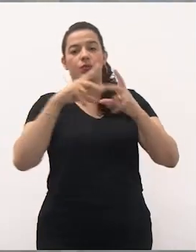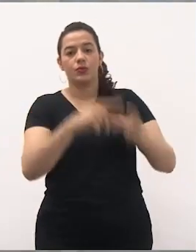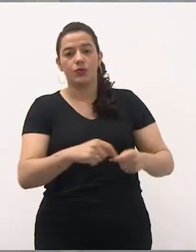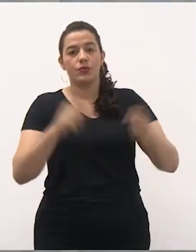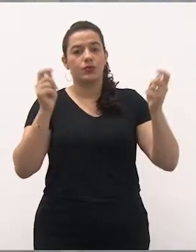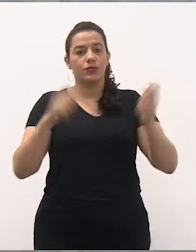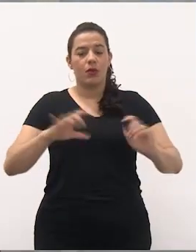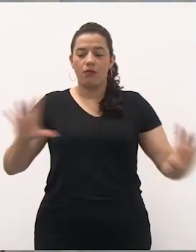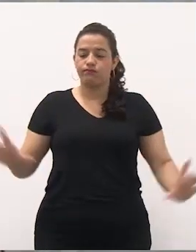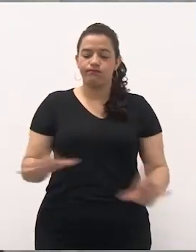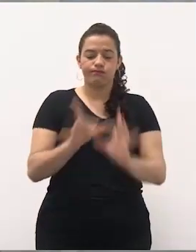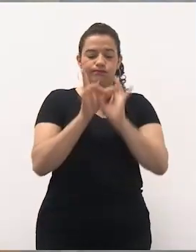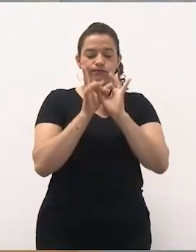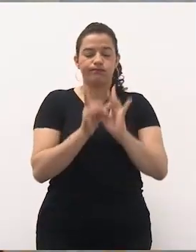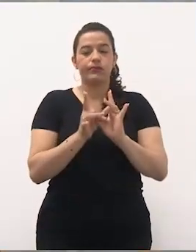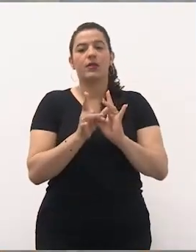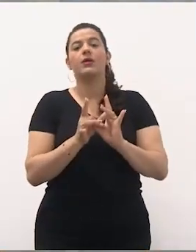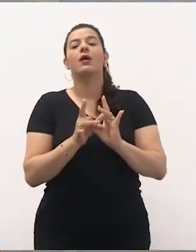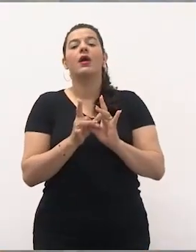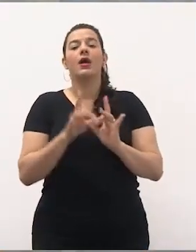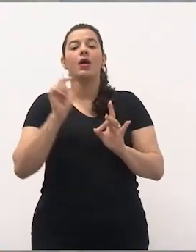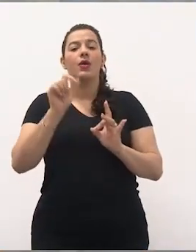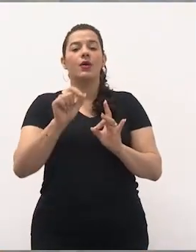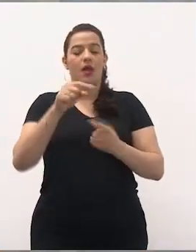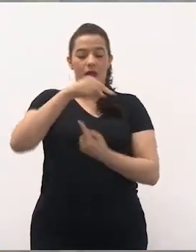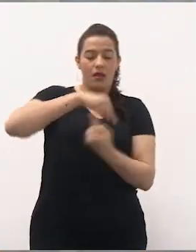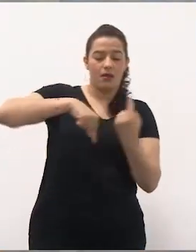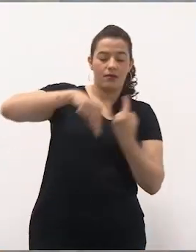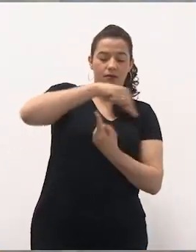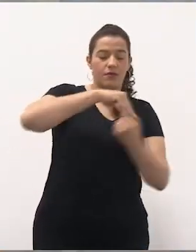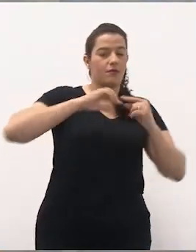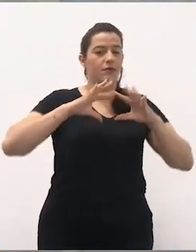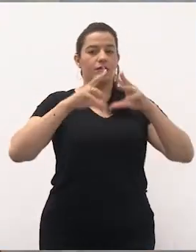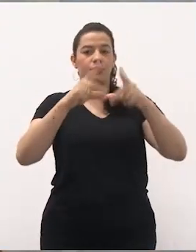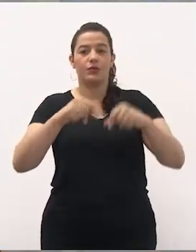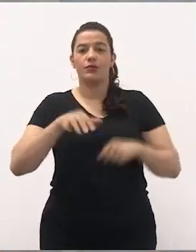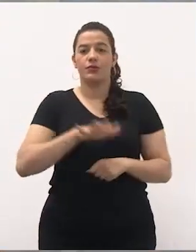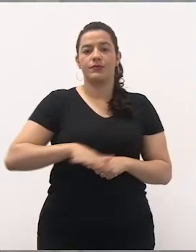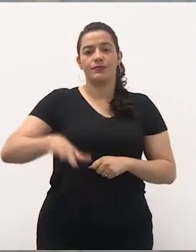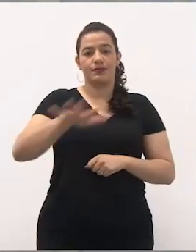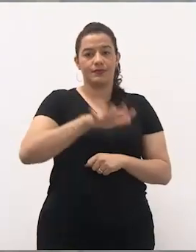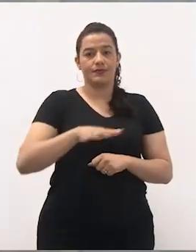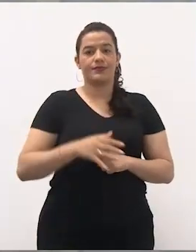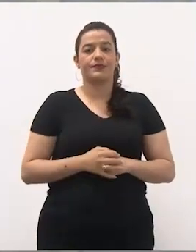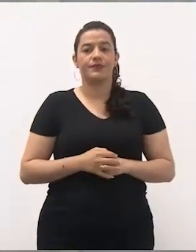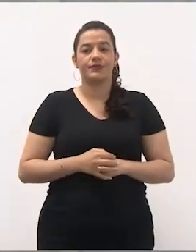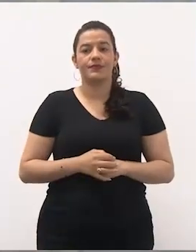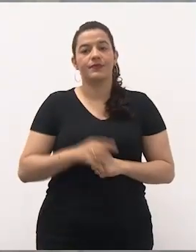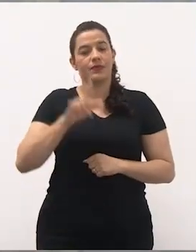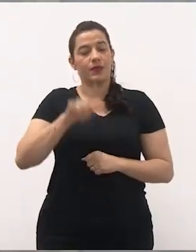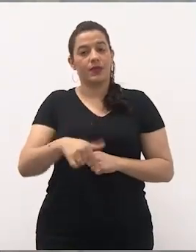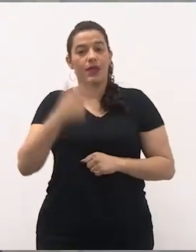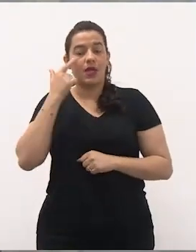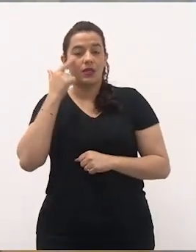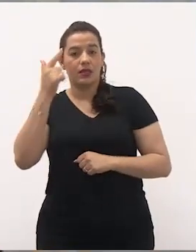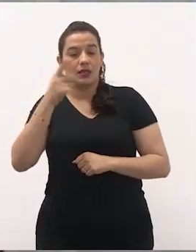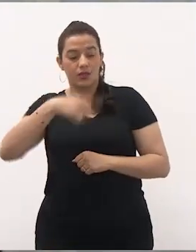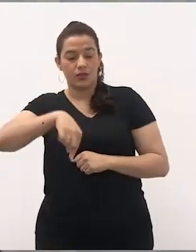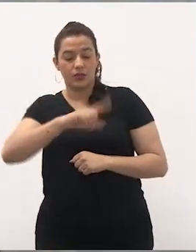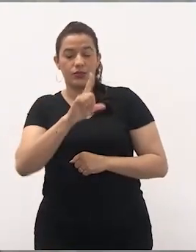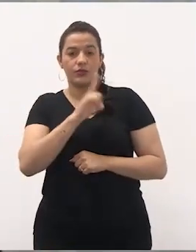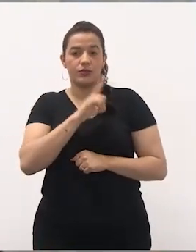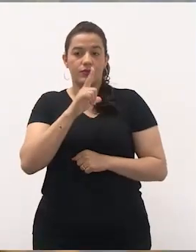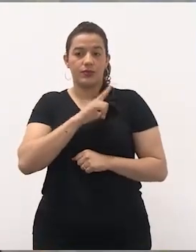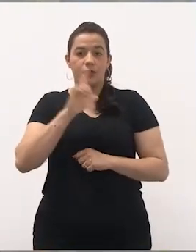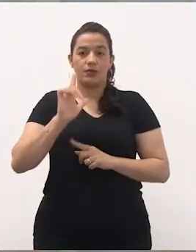corrente do bem poder envolver toda a rede, tá? Então, foi essa a ideia que nós tivemos, para além